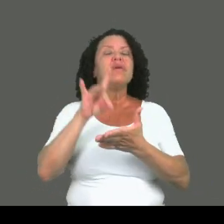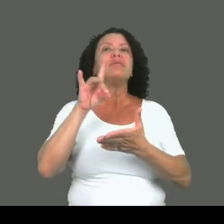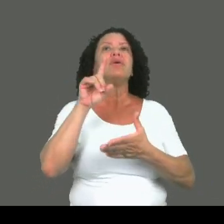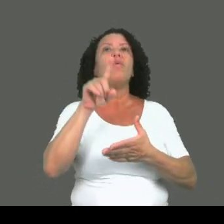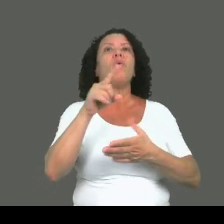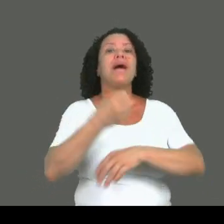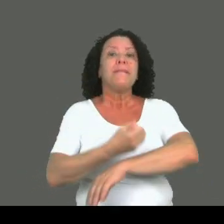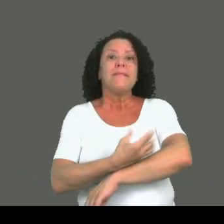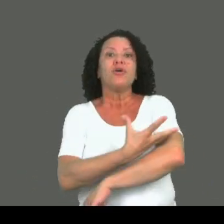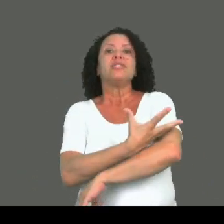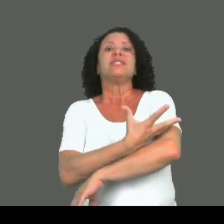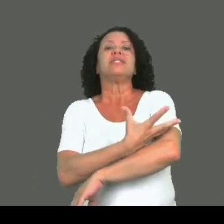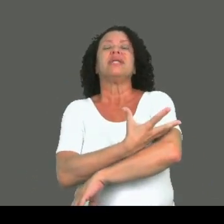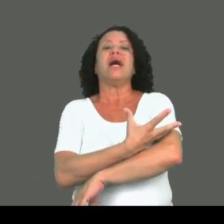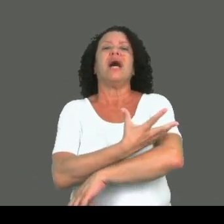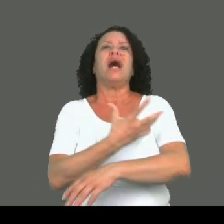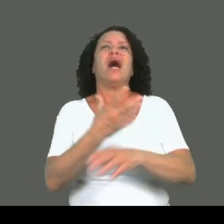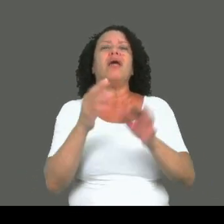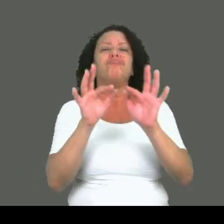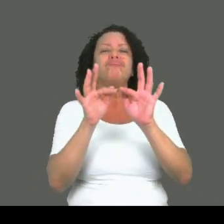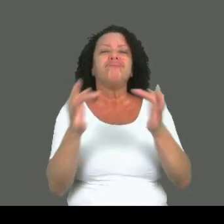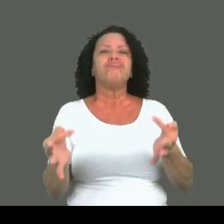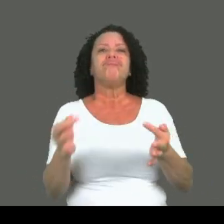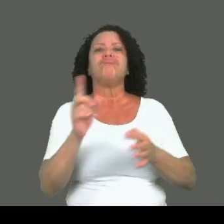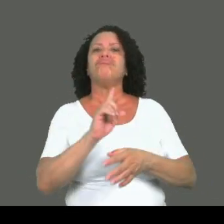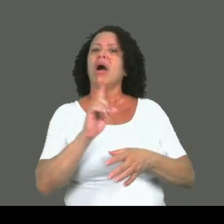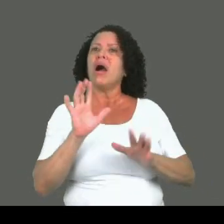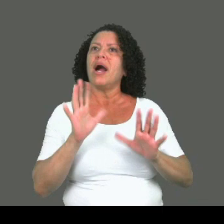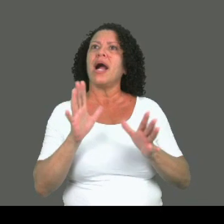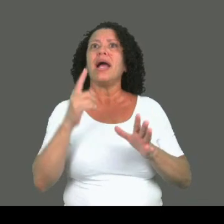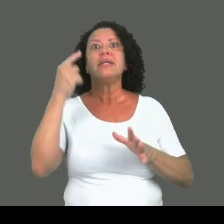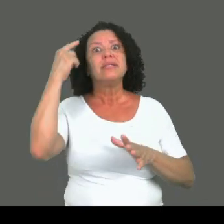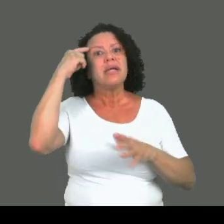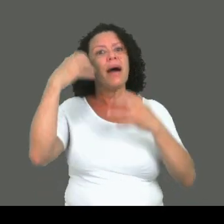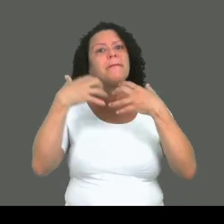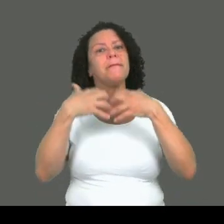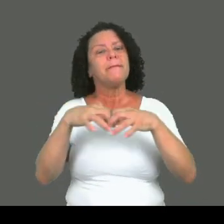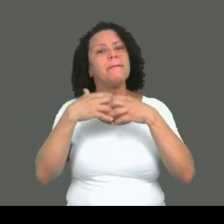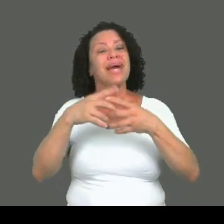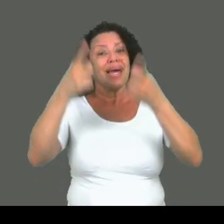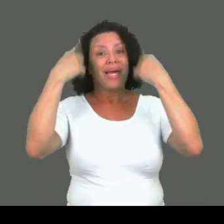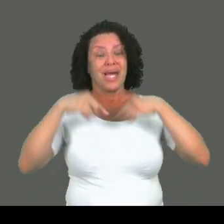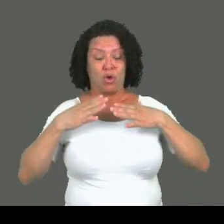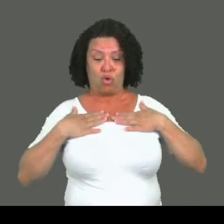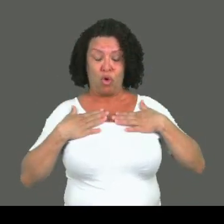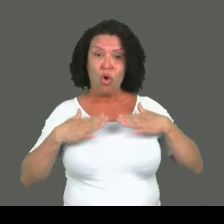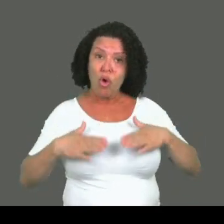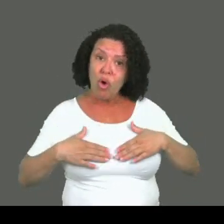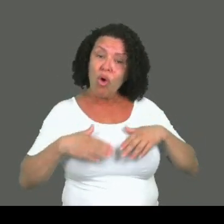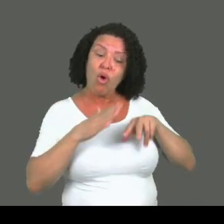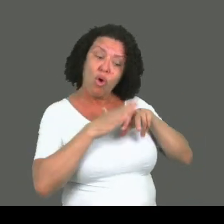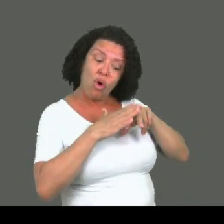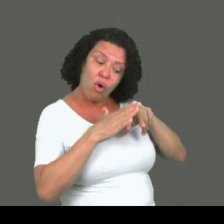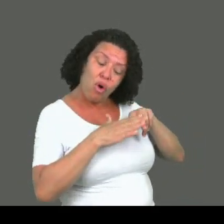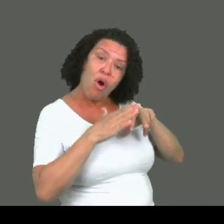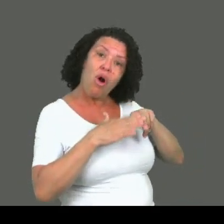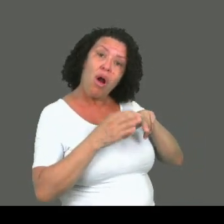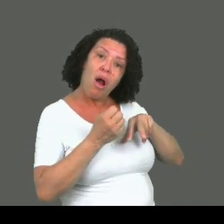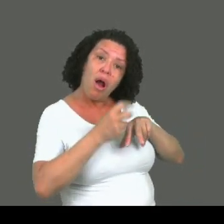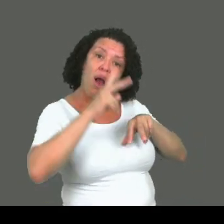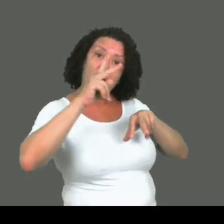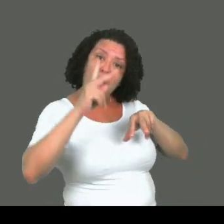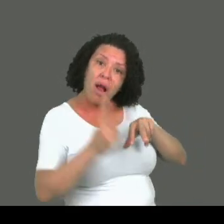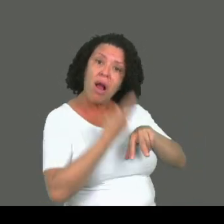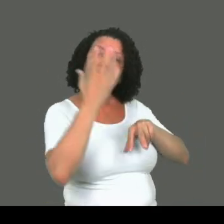emoção primária, ela é um estado mental e corporal que vai se diluindo, ou seja,